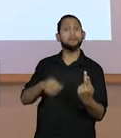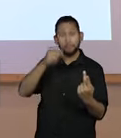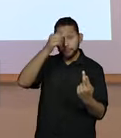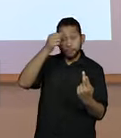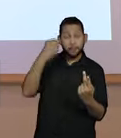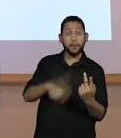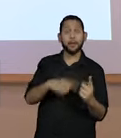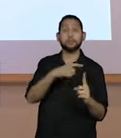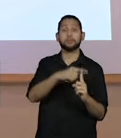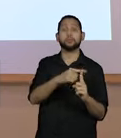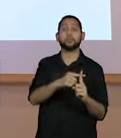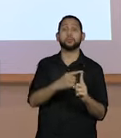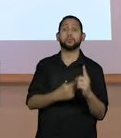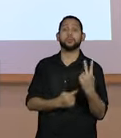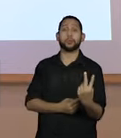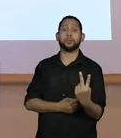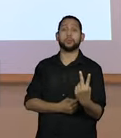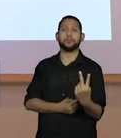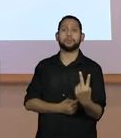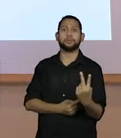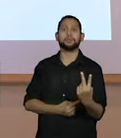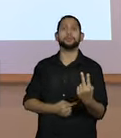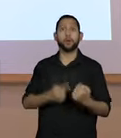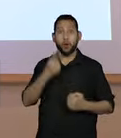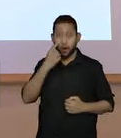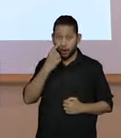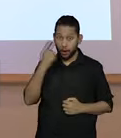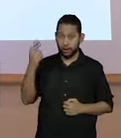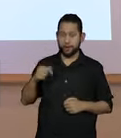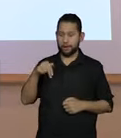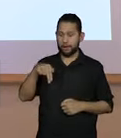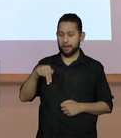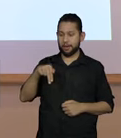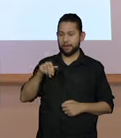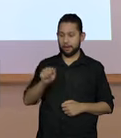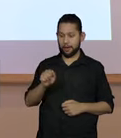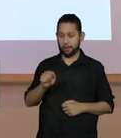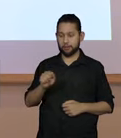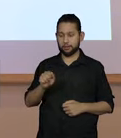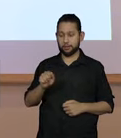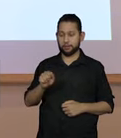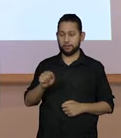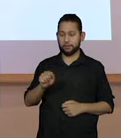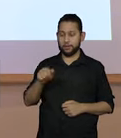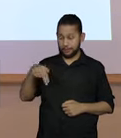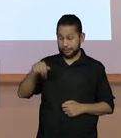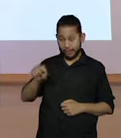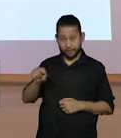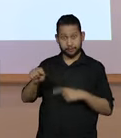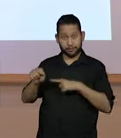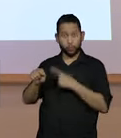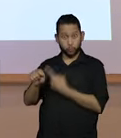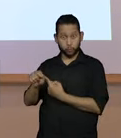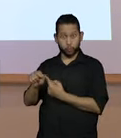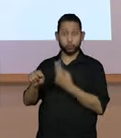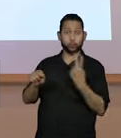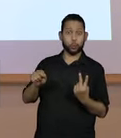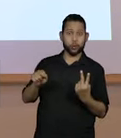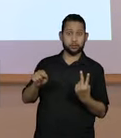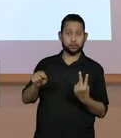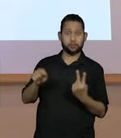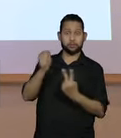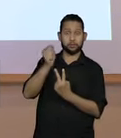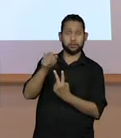2 multiplica este 1 que está aqui, e o 2 também multiplica o 1 que está no